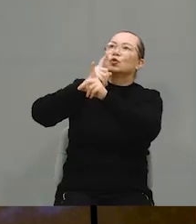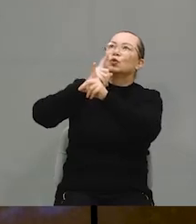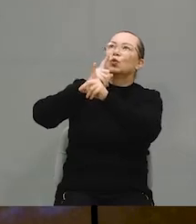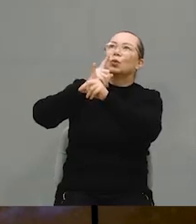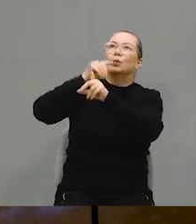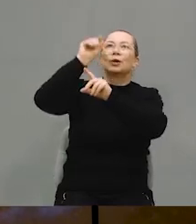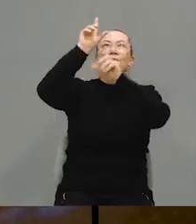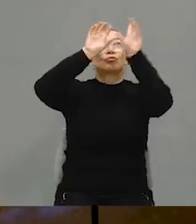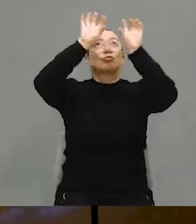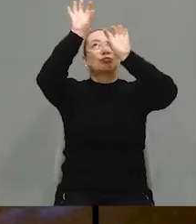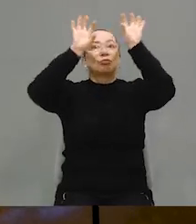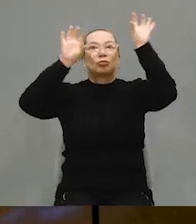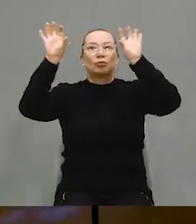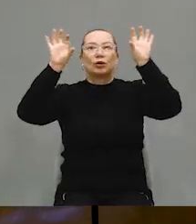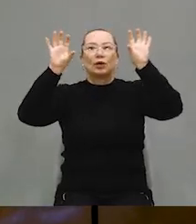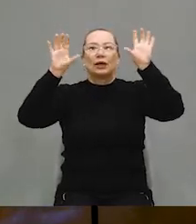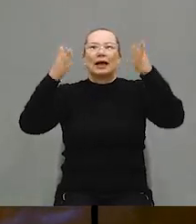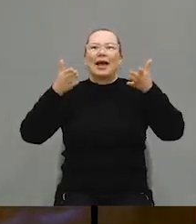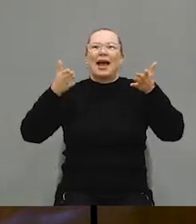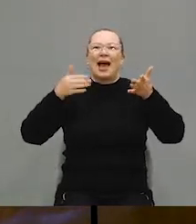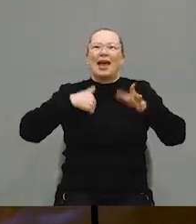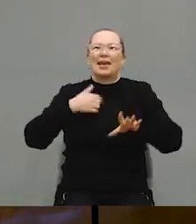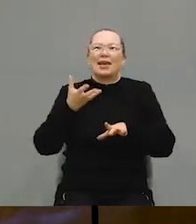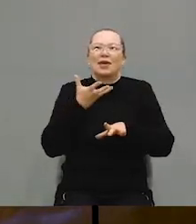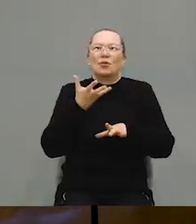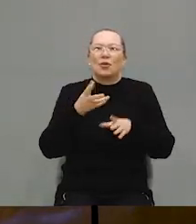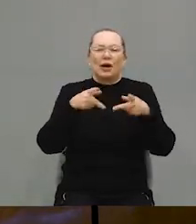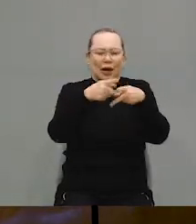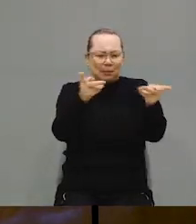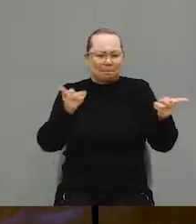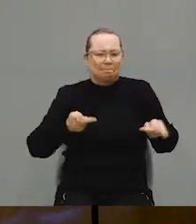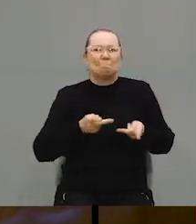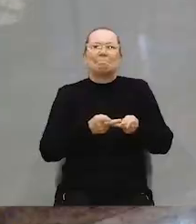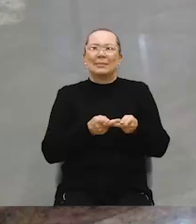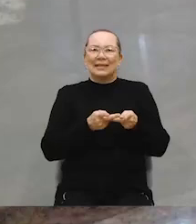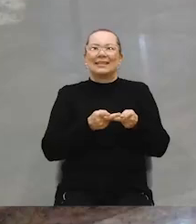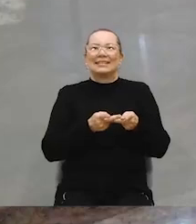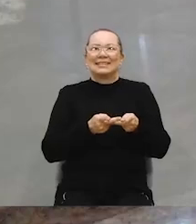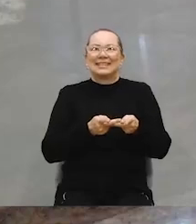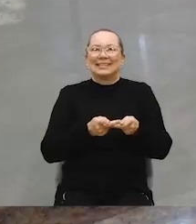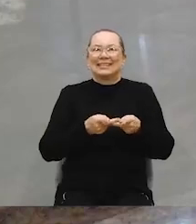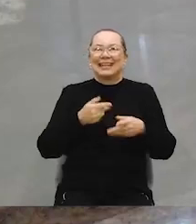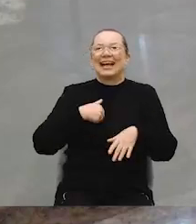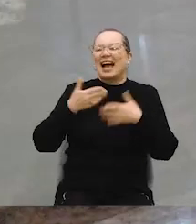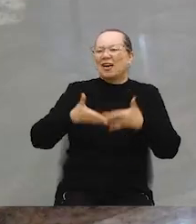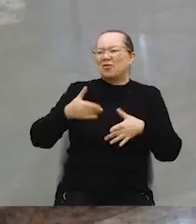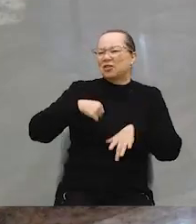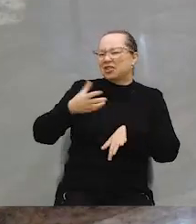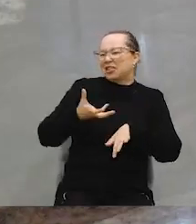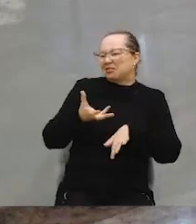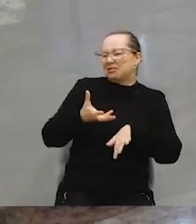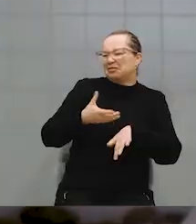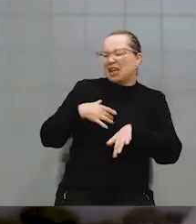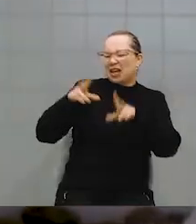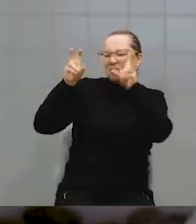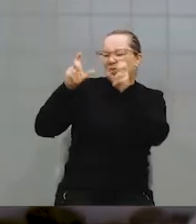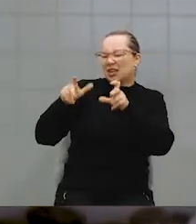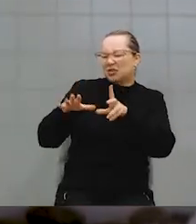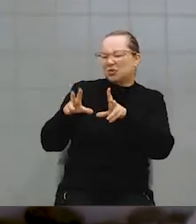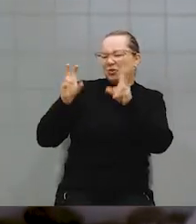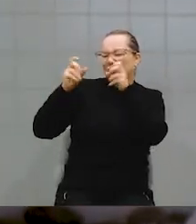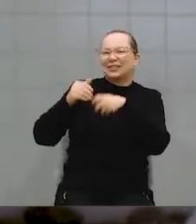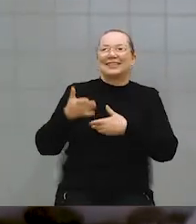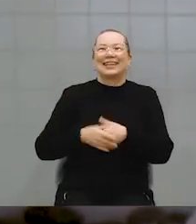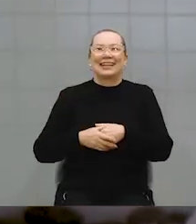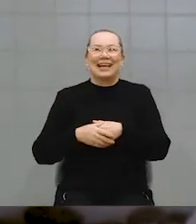um jeito de viabilizar uma pizza, quer dizer, aquela coisa assim, meio, hoje não estou afim de temas complexos. O problema dela é um